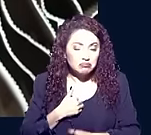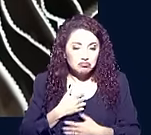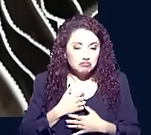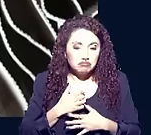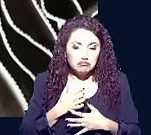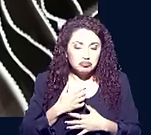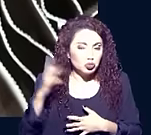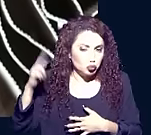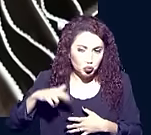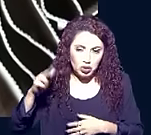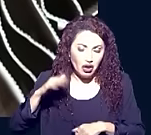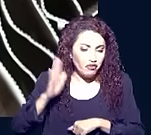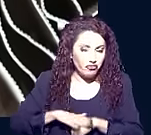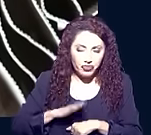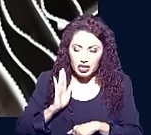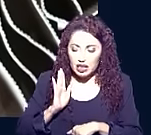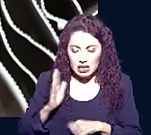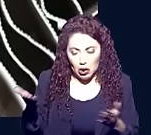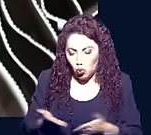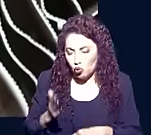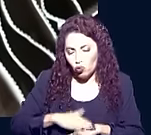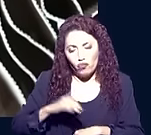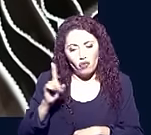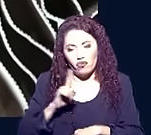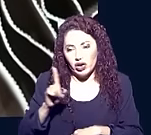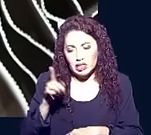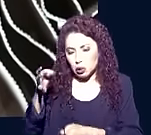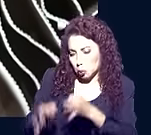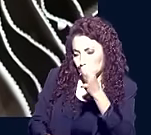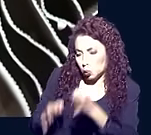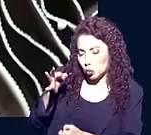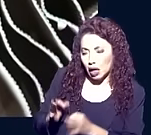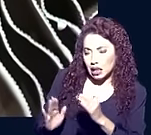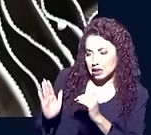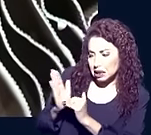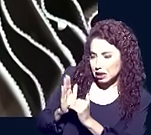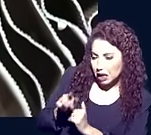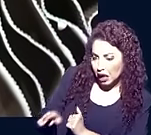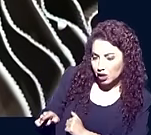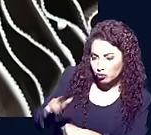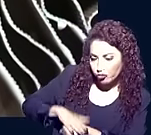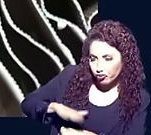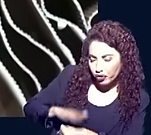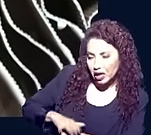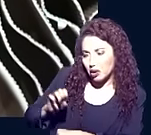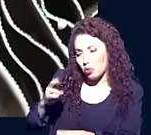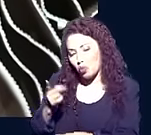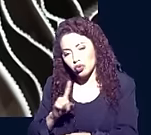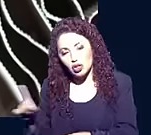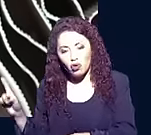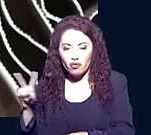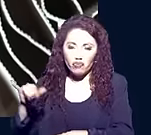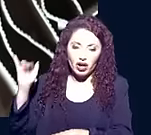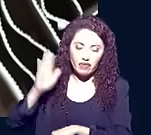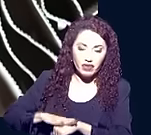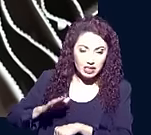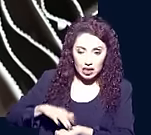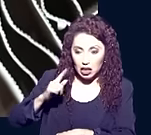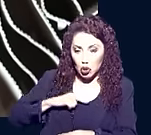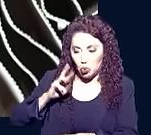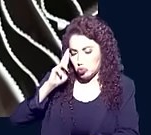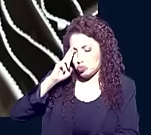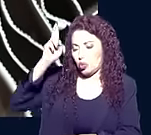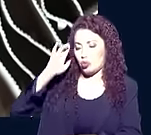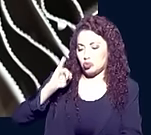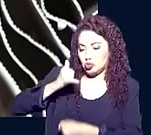nem vou fazer agora julgamento do que o Senado tá fazendo se a câmara vai fazer eu não sou o dono nem o chefe da câmara